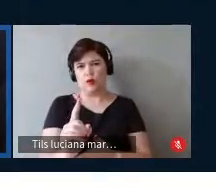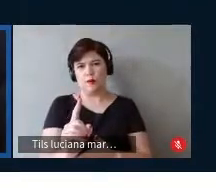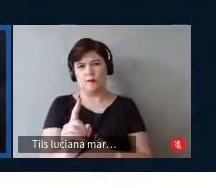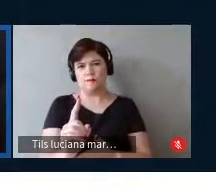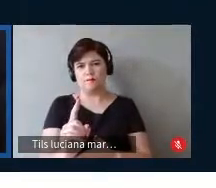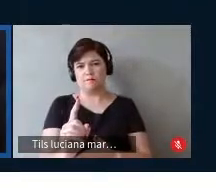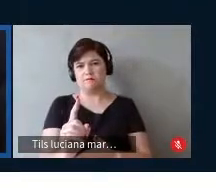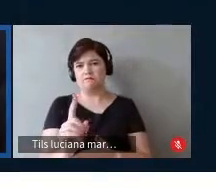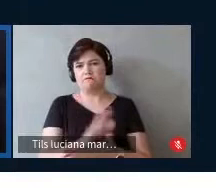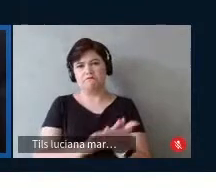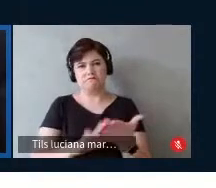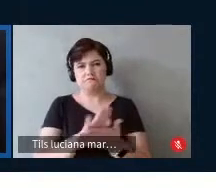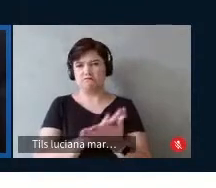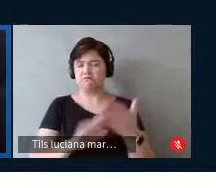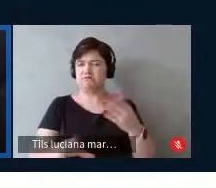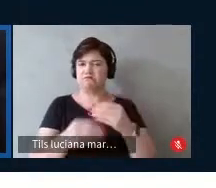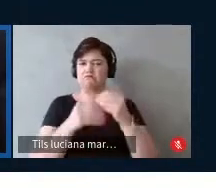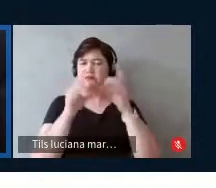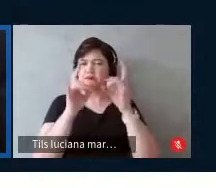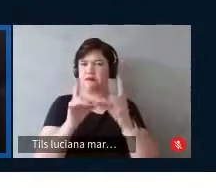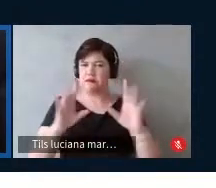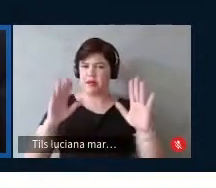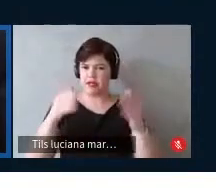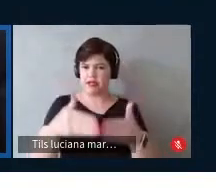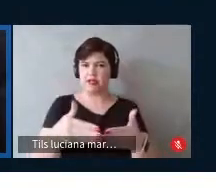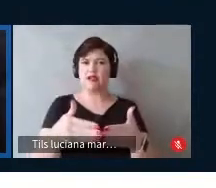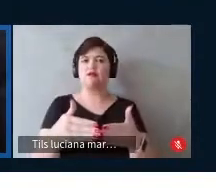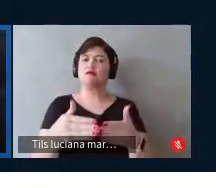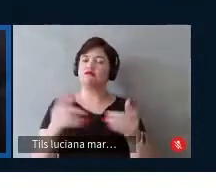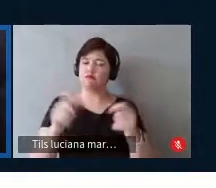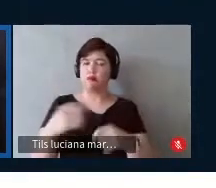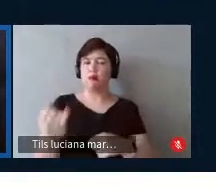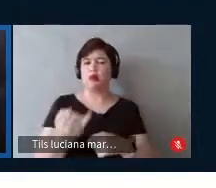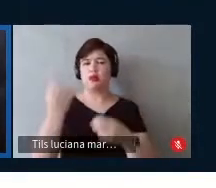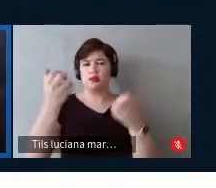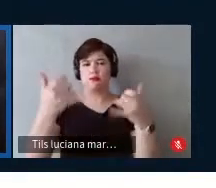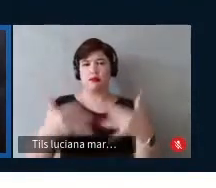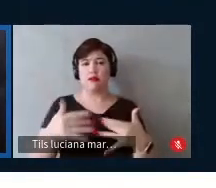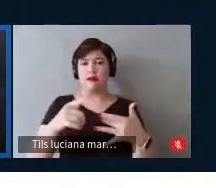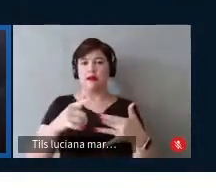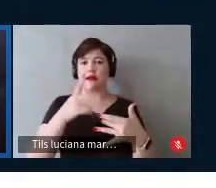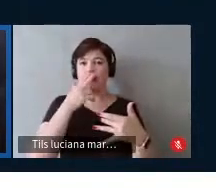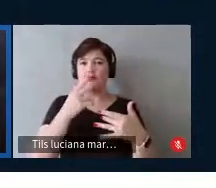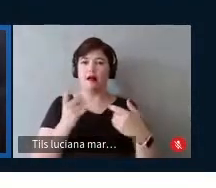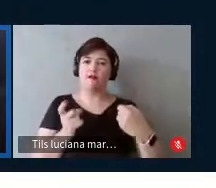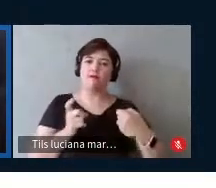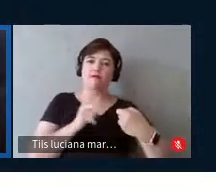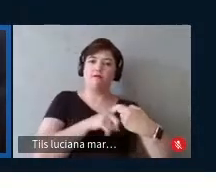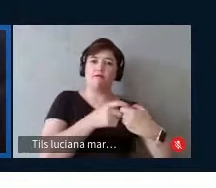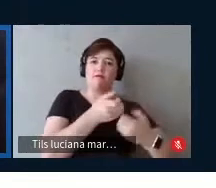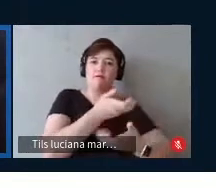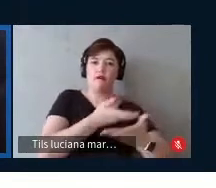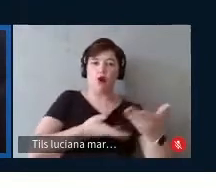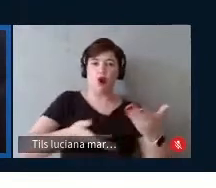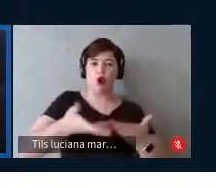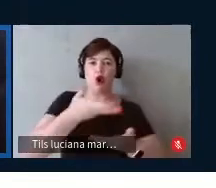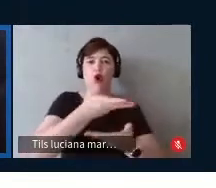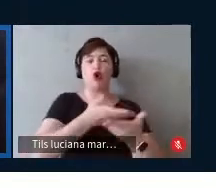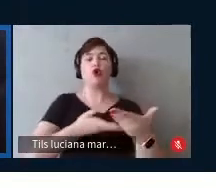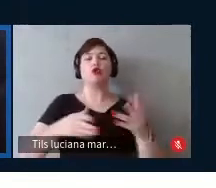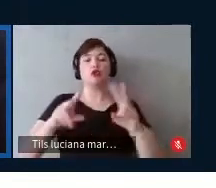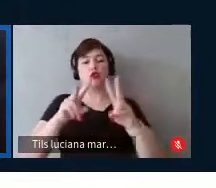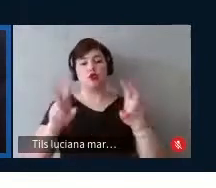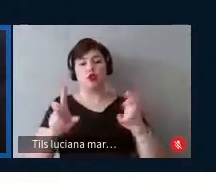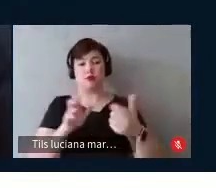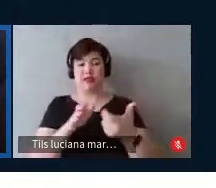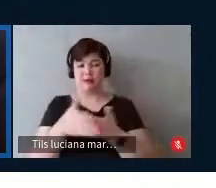nenhum tipo de componente específico, cabe salientar que ela retroalimenta não apenas questões